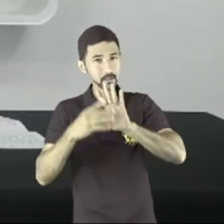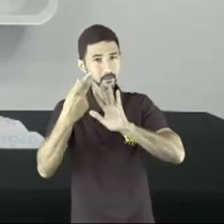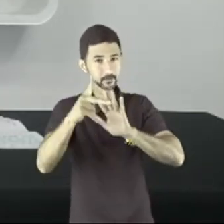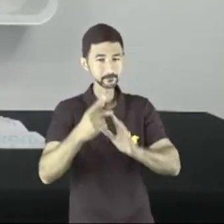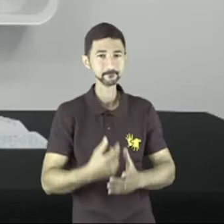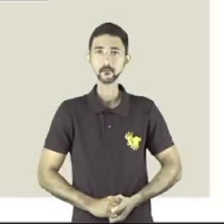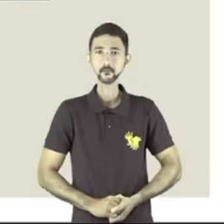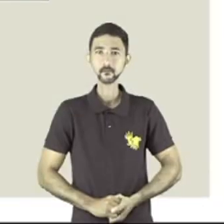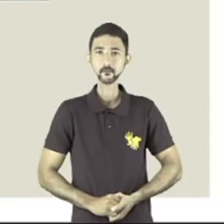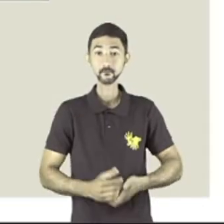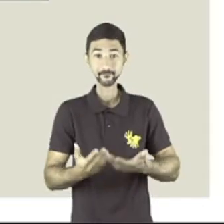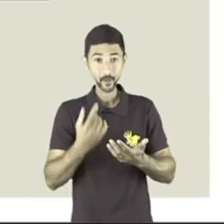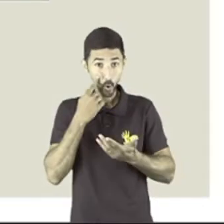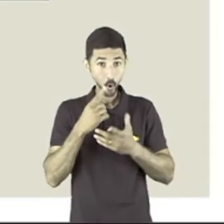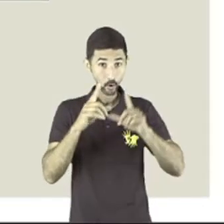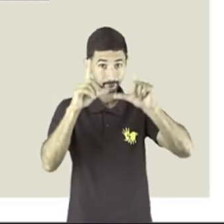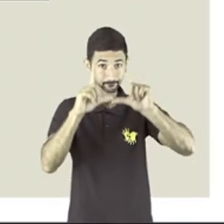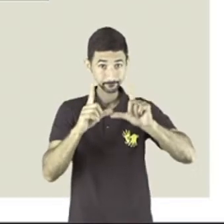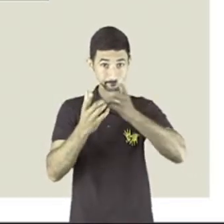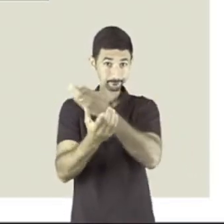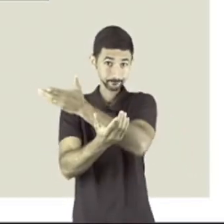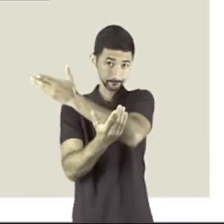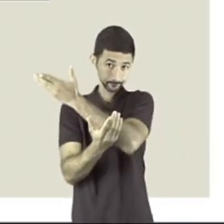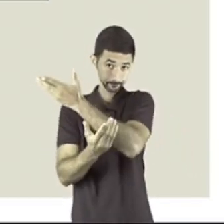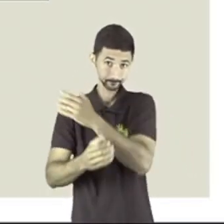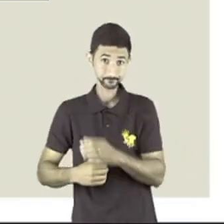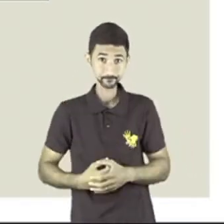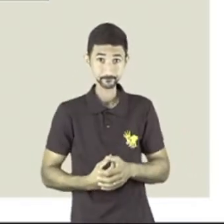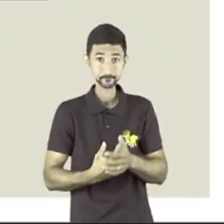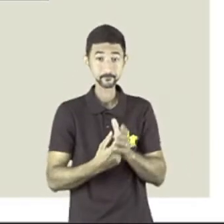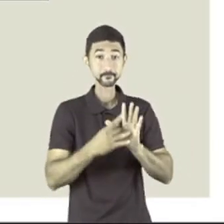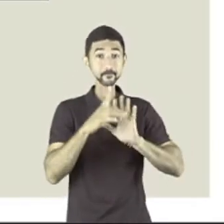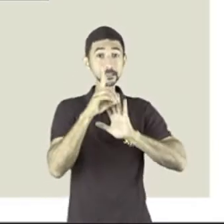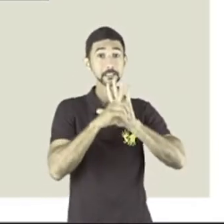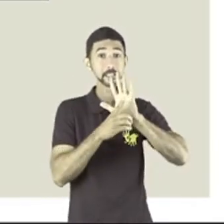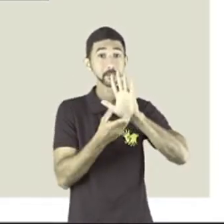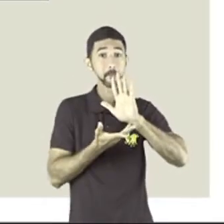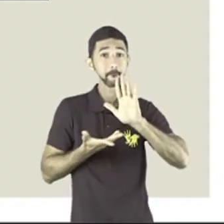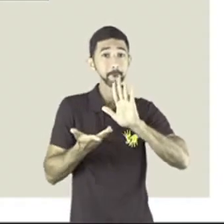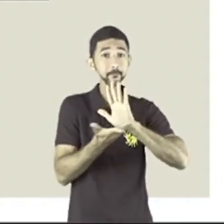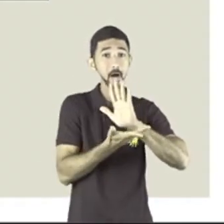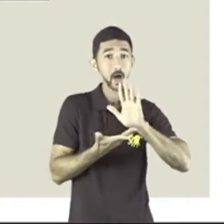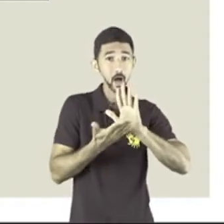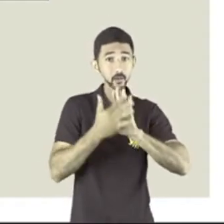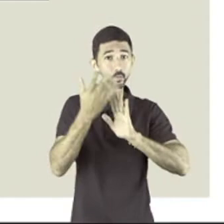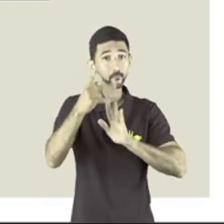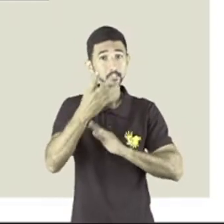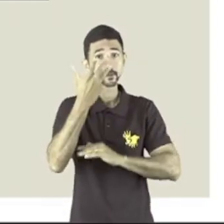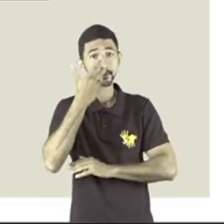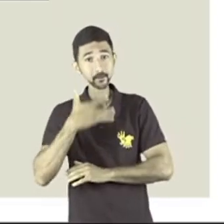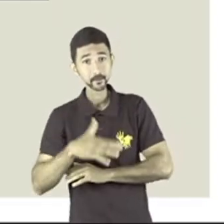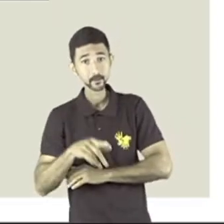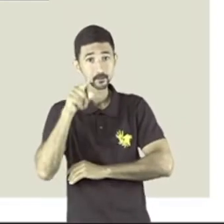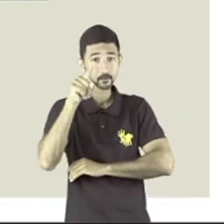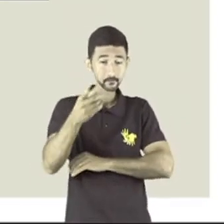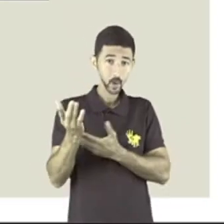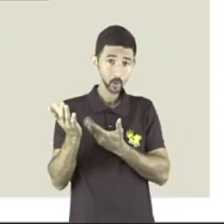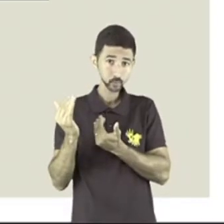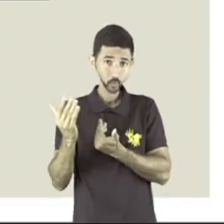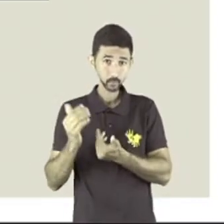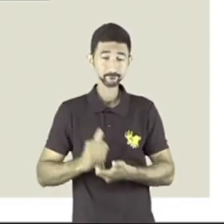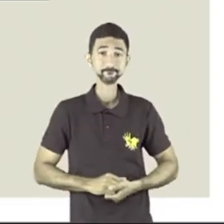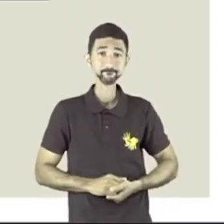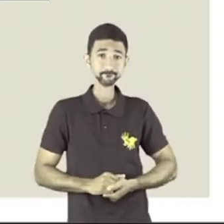seus direitos. Aqui na imagem eu trago direitos básicos de você, criança, de você,